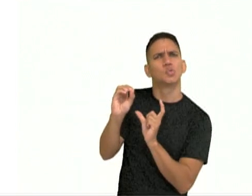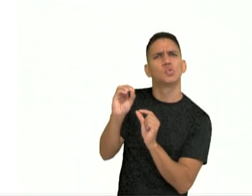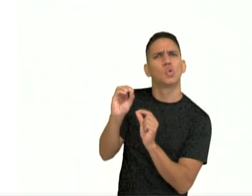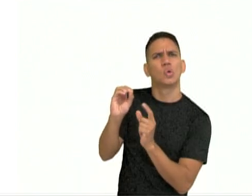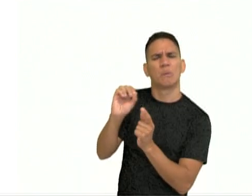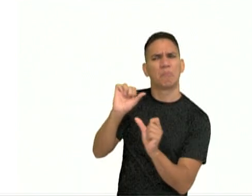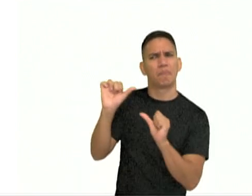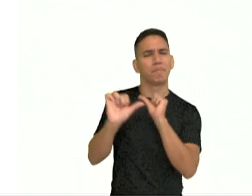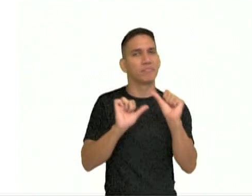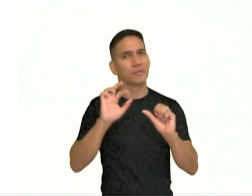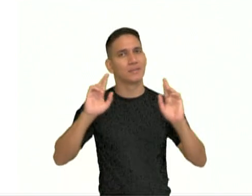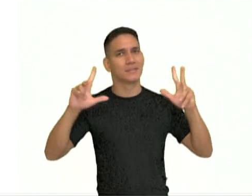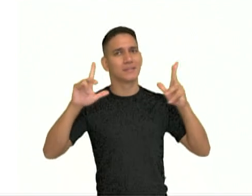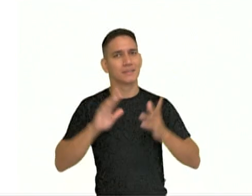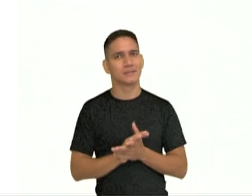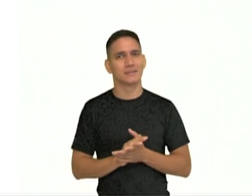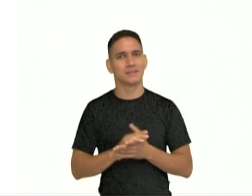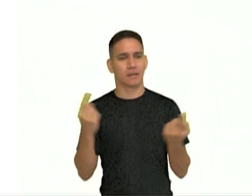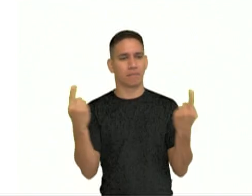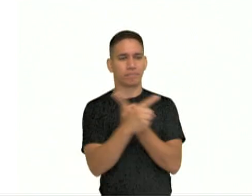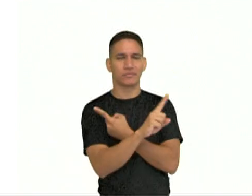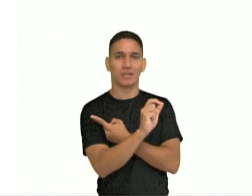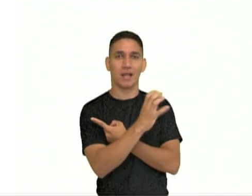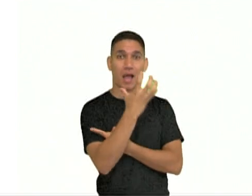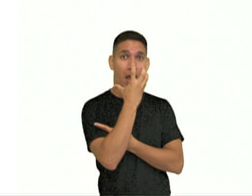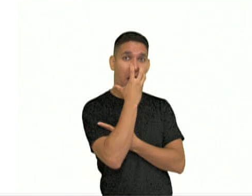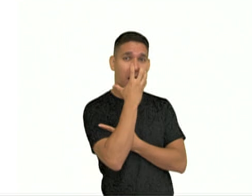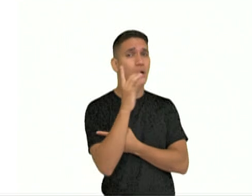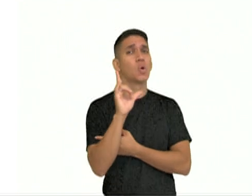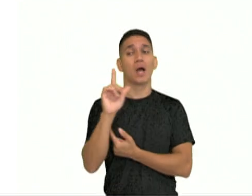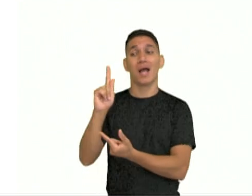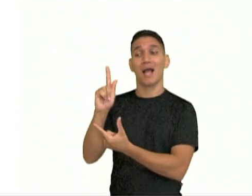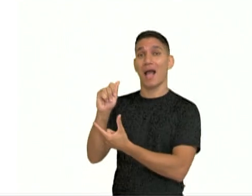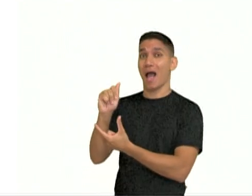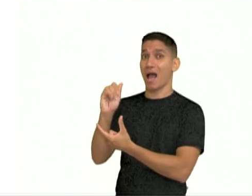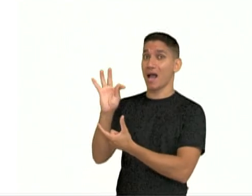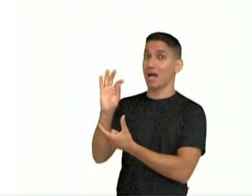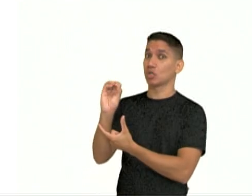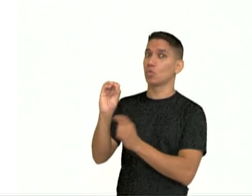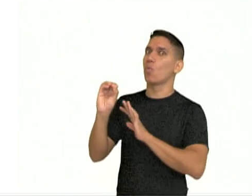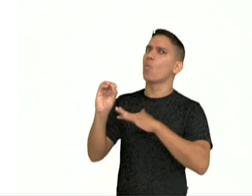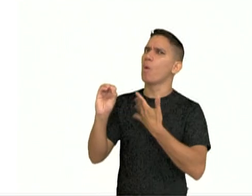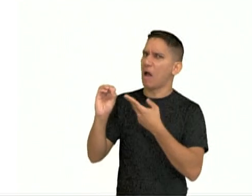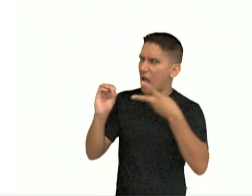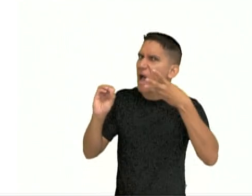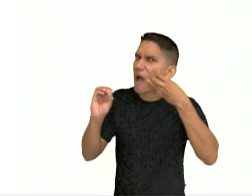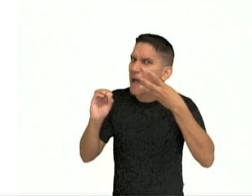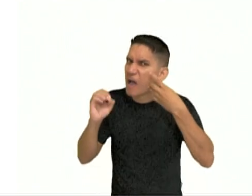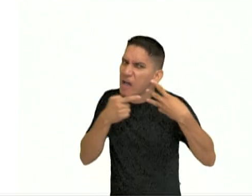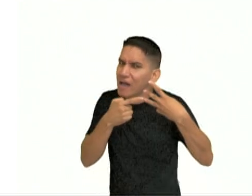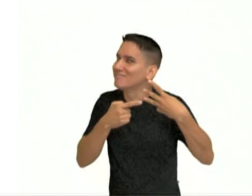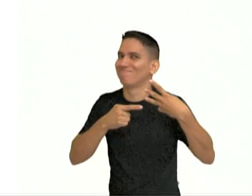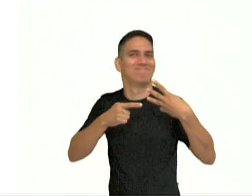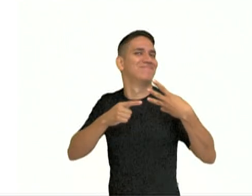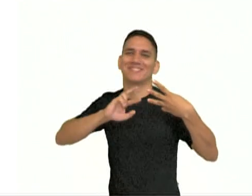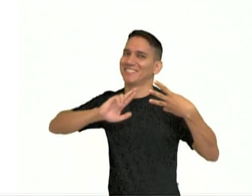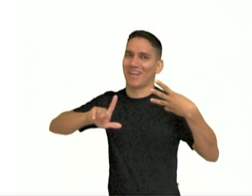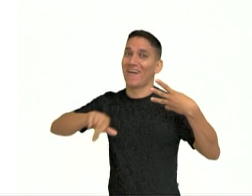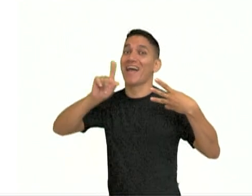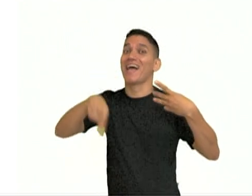cão. Ó. Então, gato está em que sentido? Ah, de bonito,